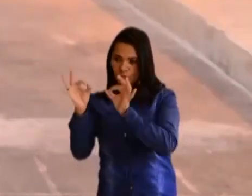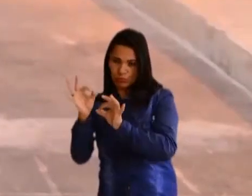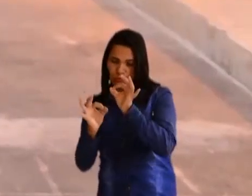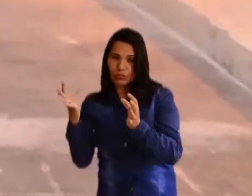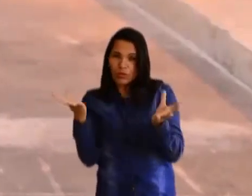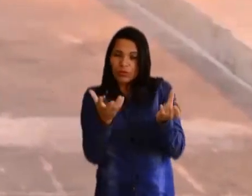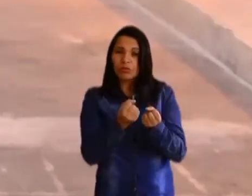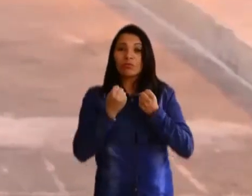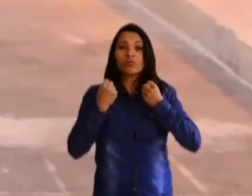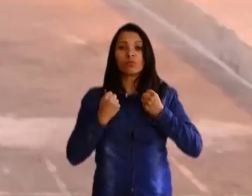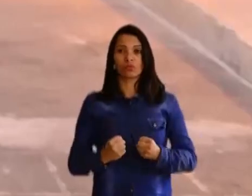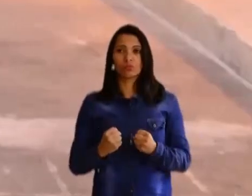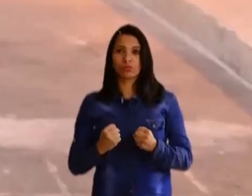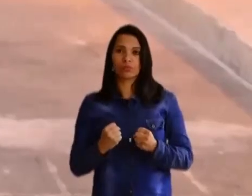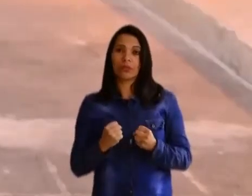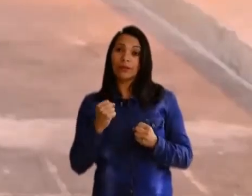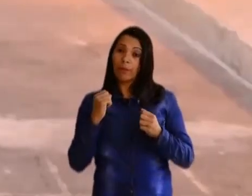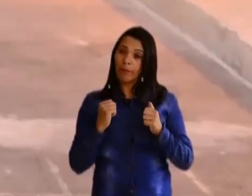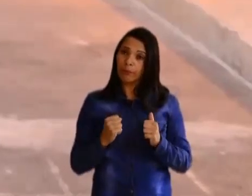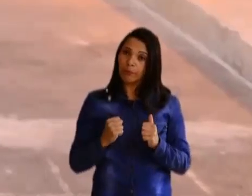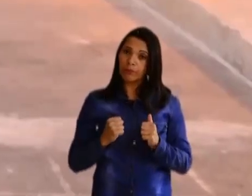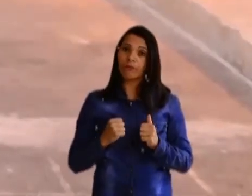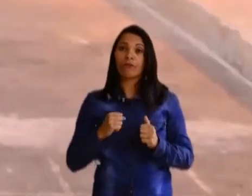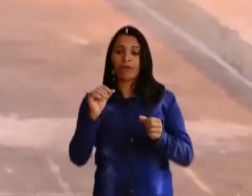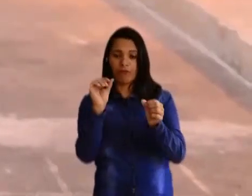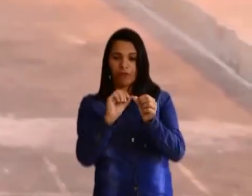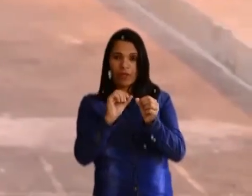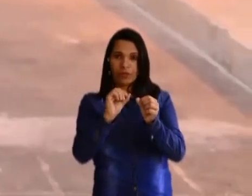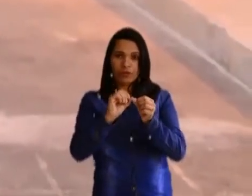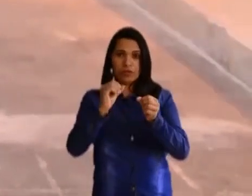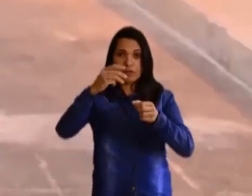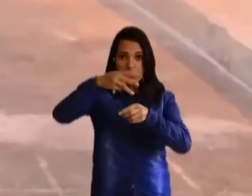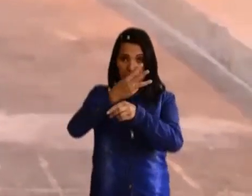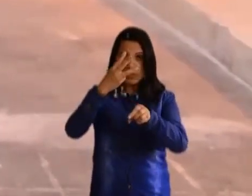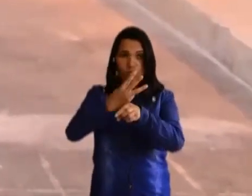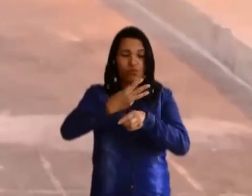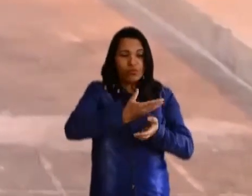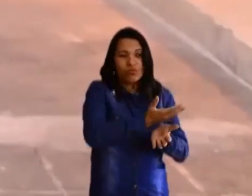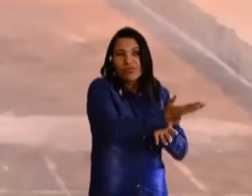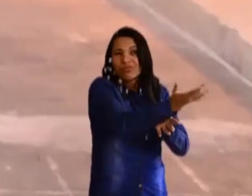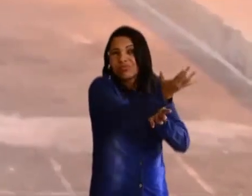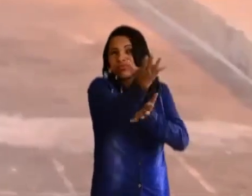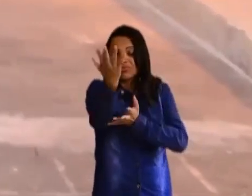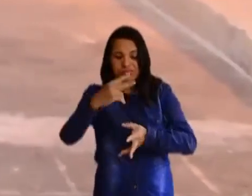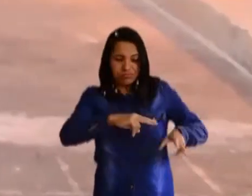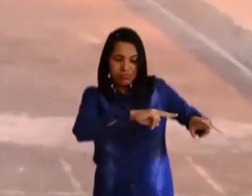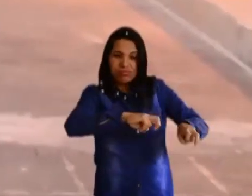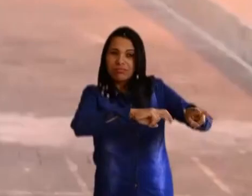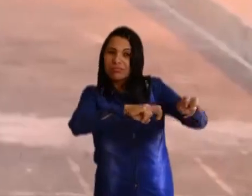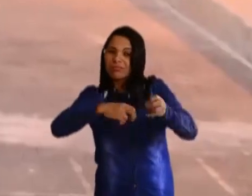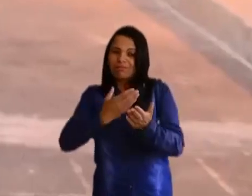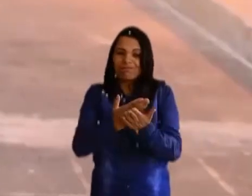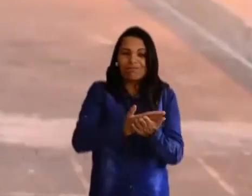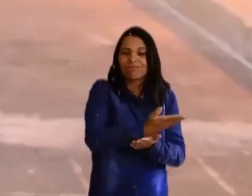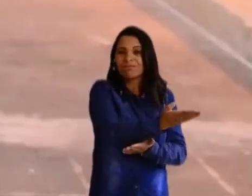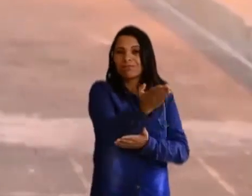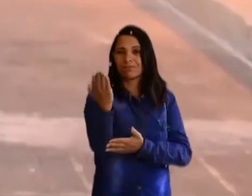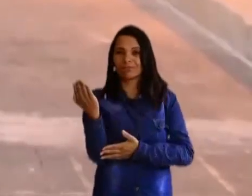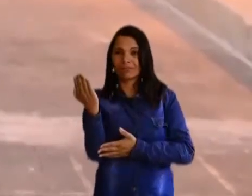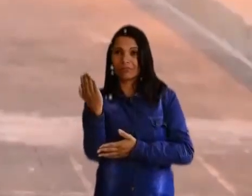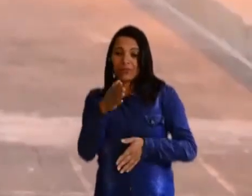os equipamentos para que possamos assim que possível fazer a distribuição da rede para toda a comunidade